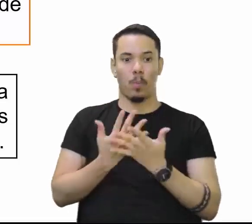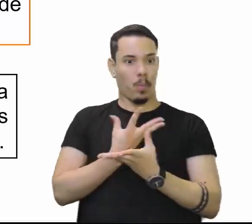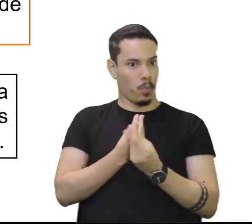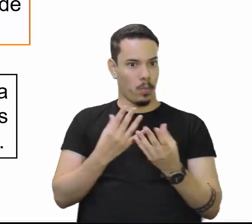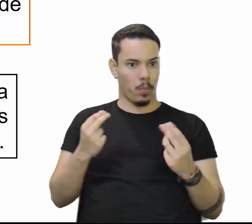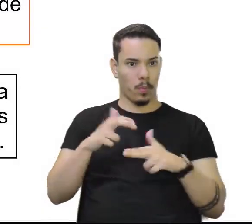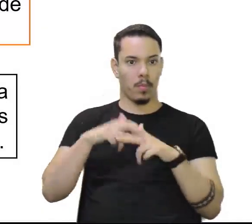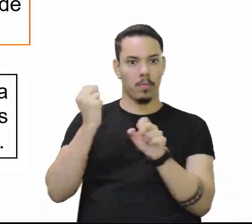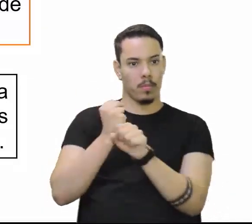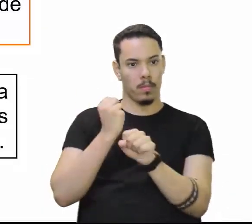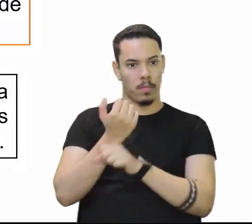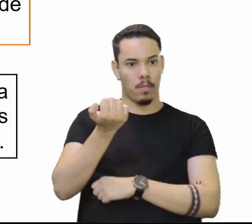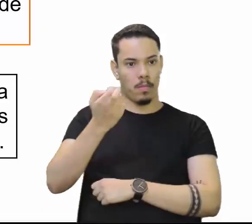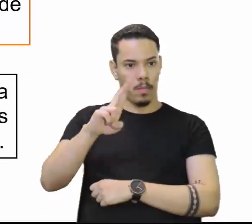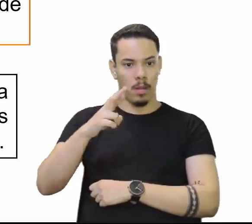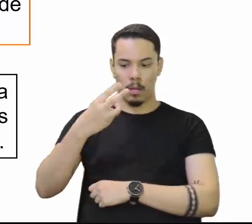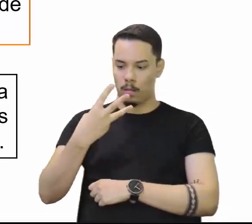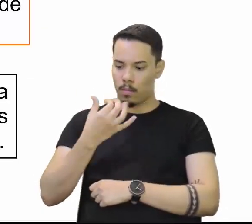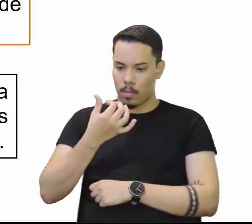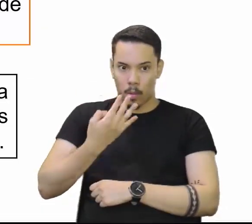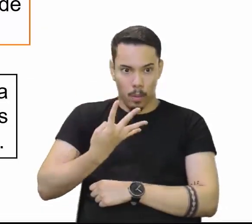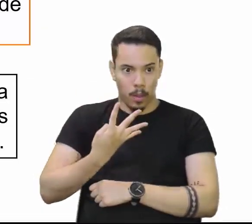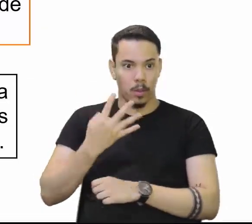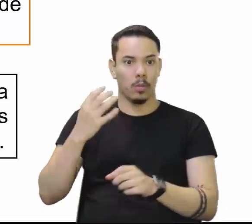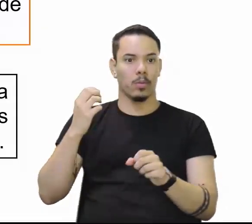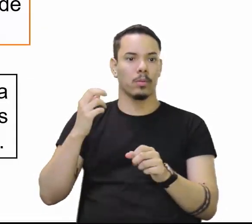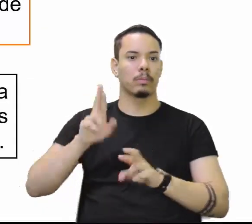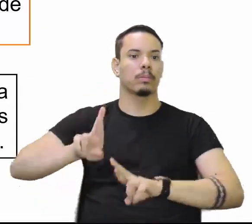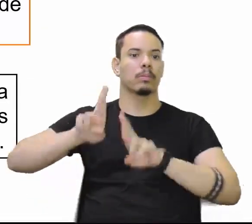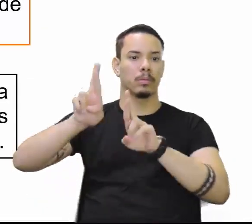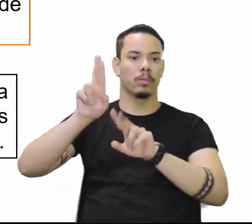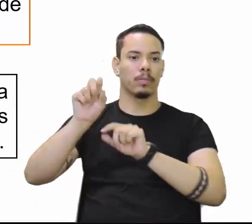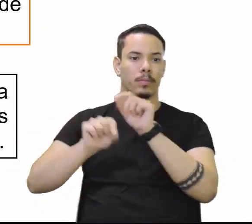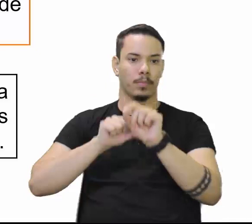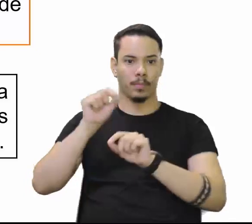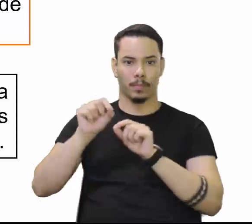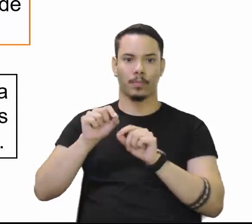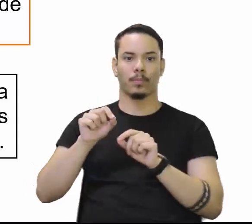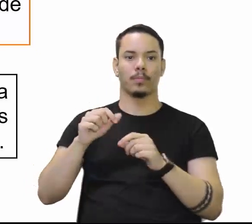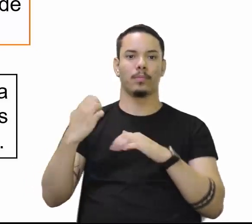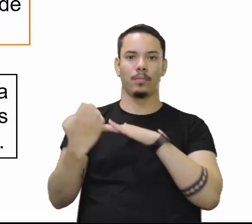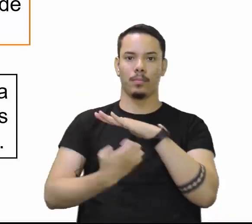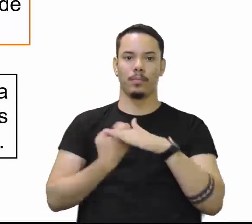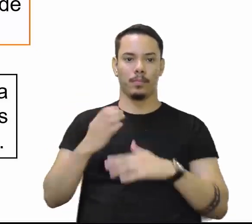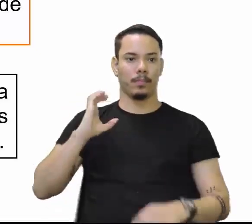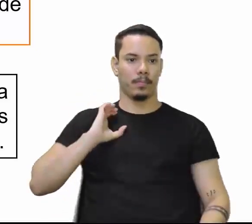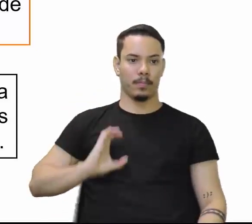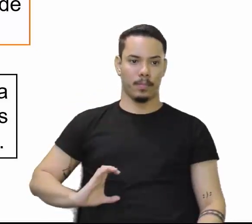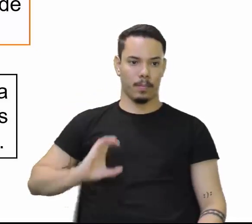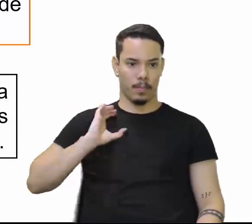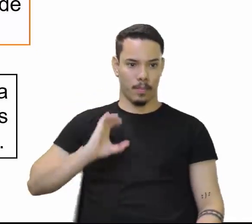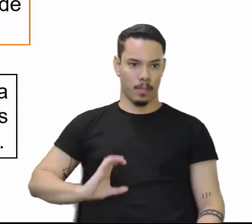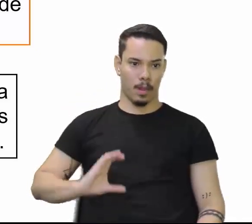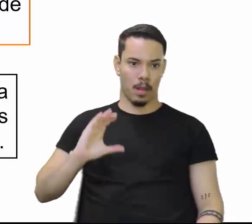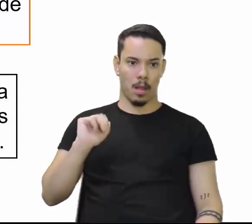A construção da BR-364 esteve a cargo da empreiteira Camargo Correia.